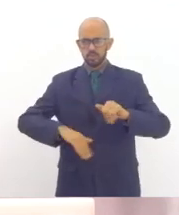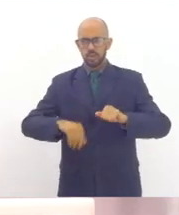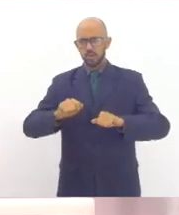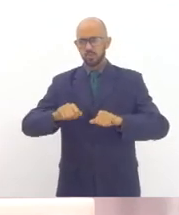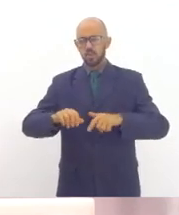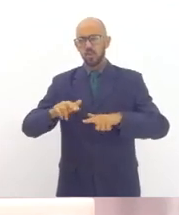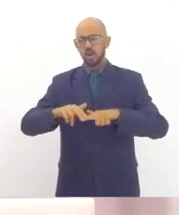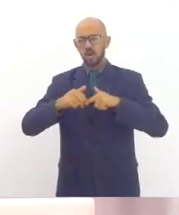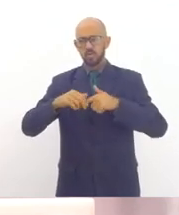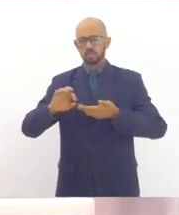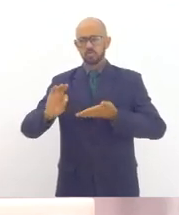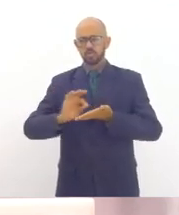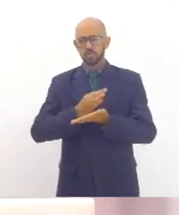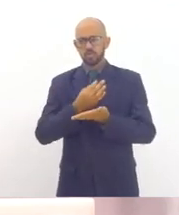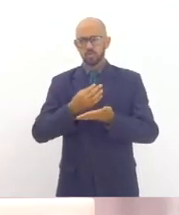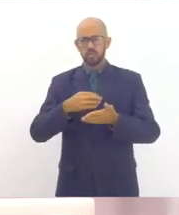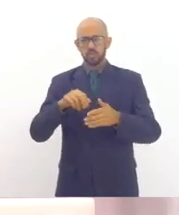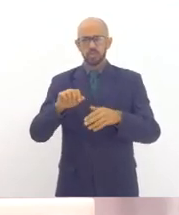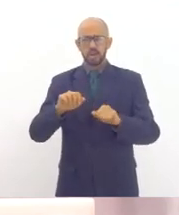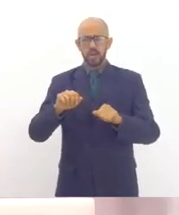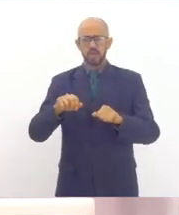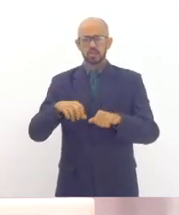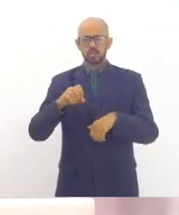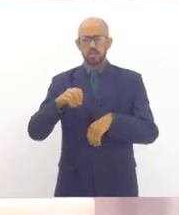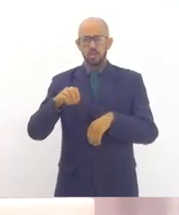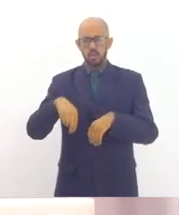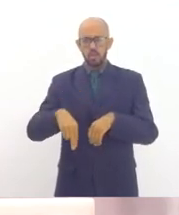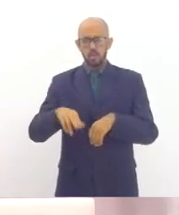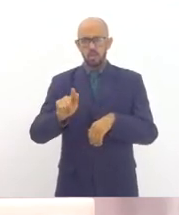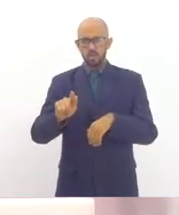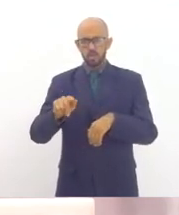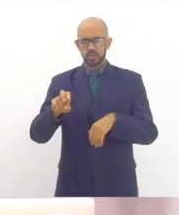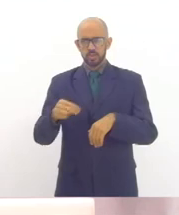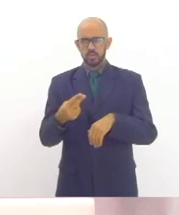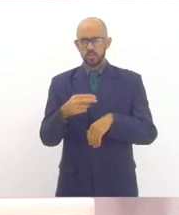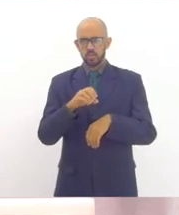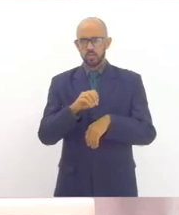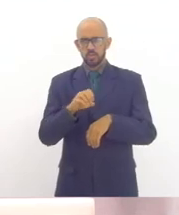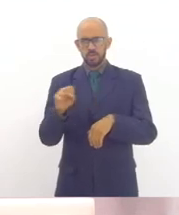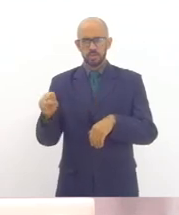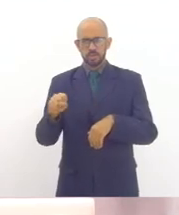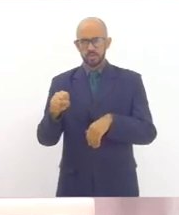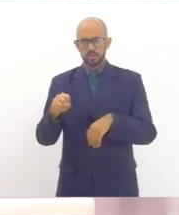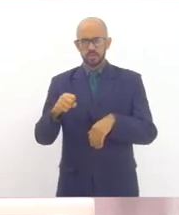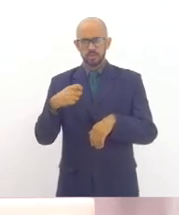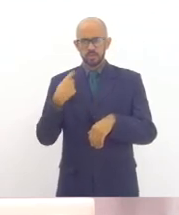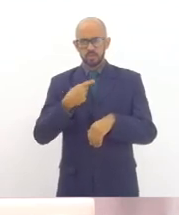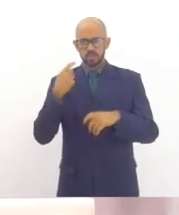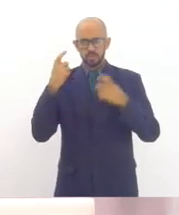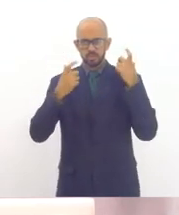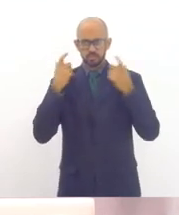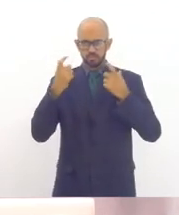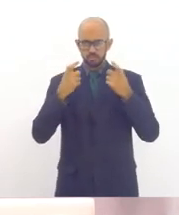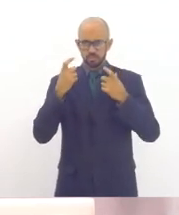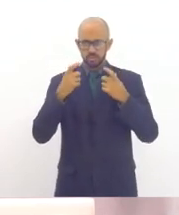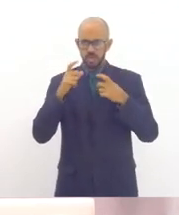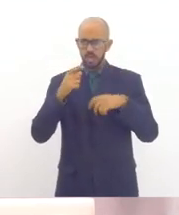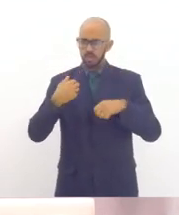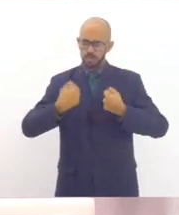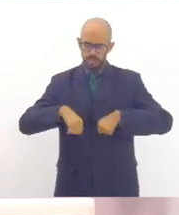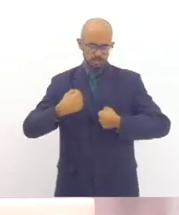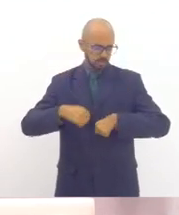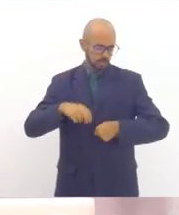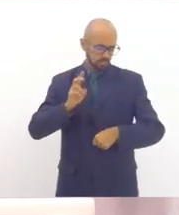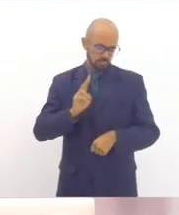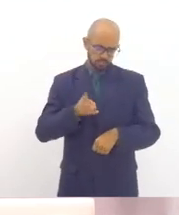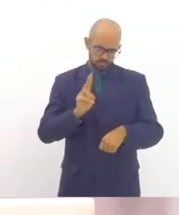problema de ONG, de OS, que vai ofertar, e isso nos preocupa. Também é uma demanda permanente, né? A educação